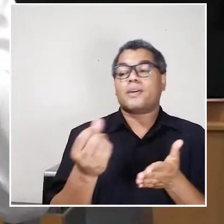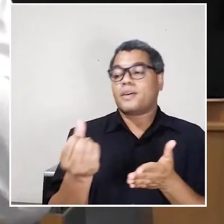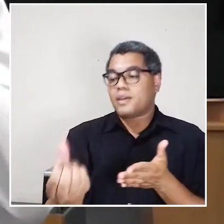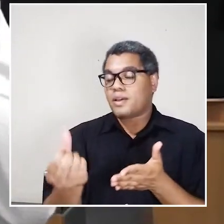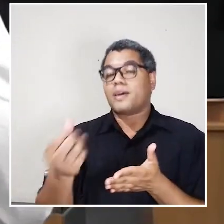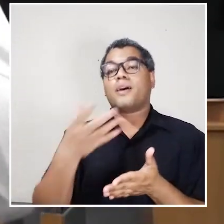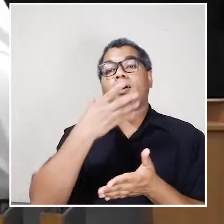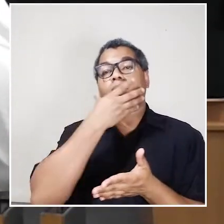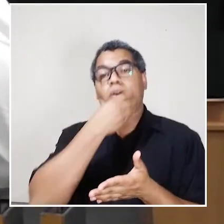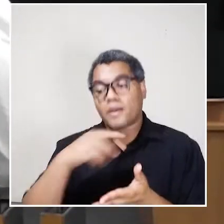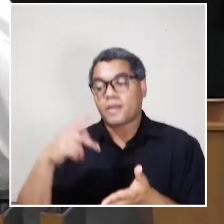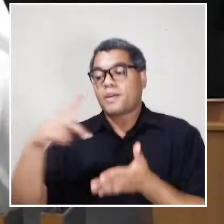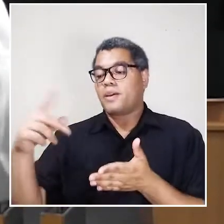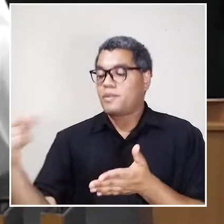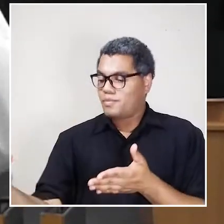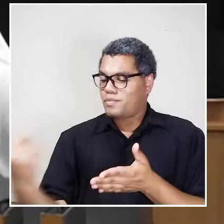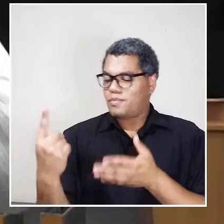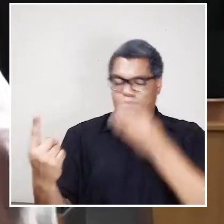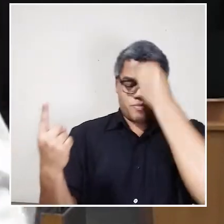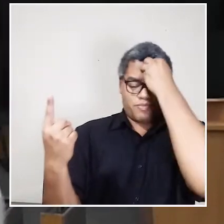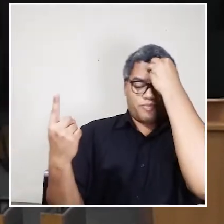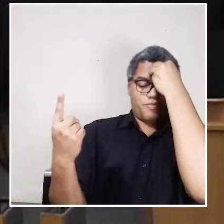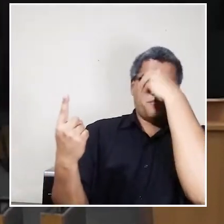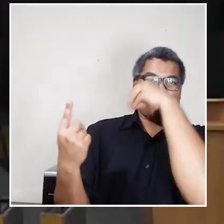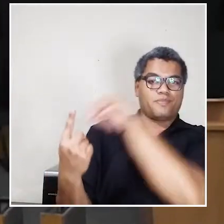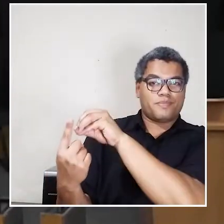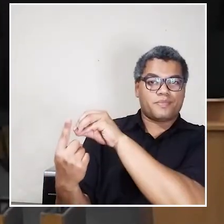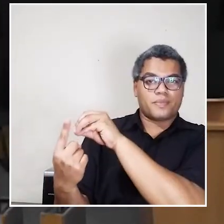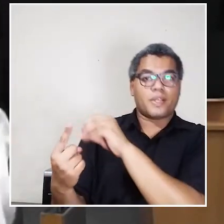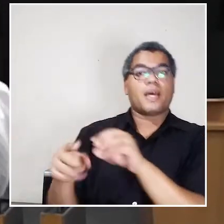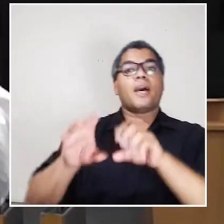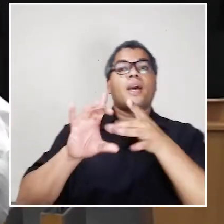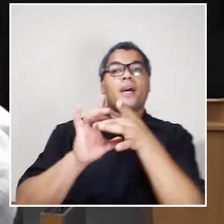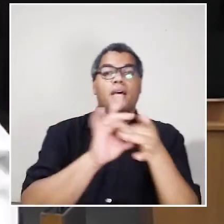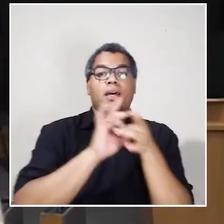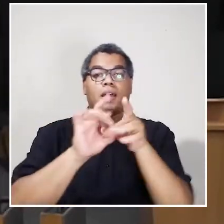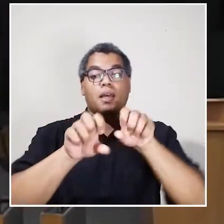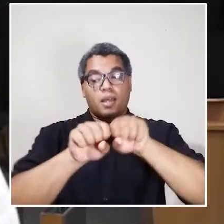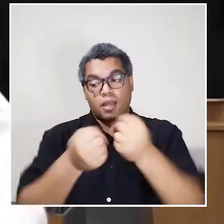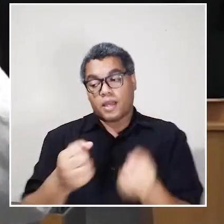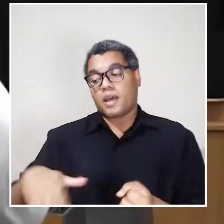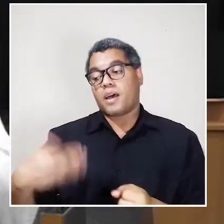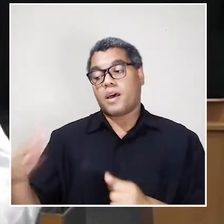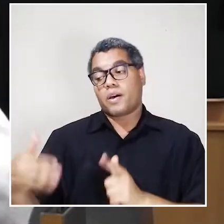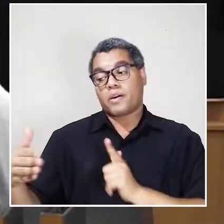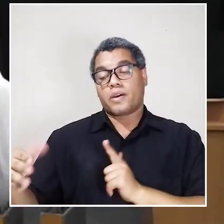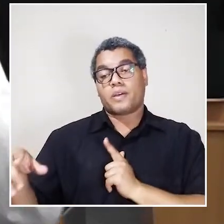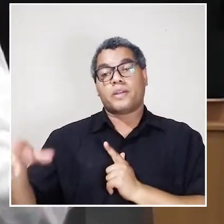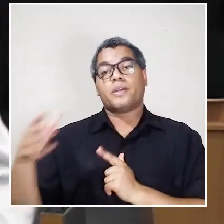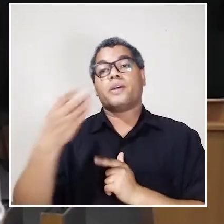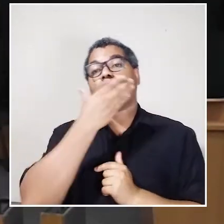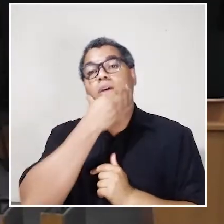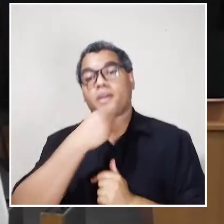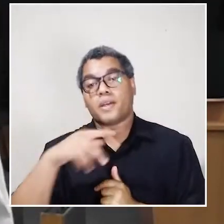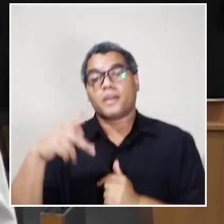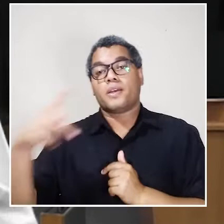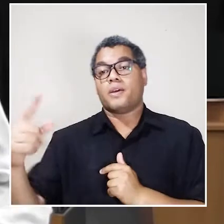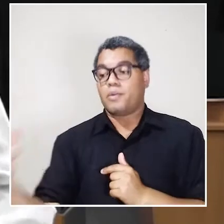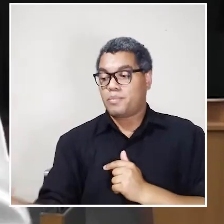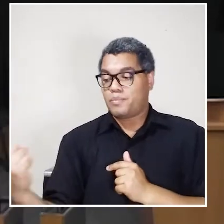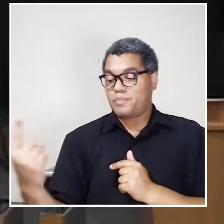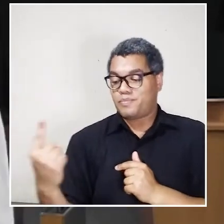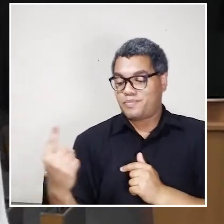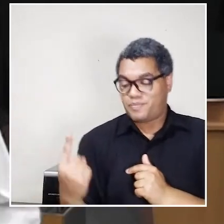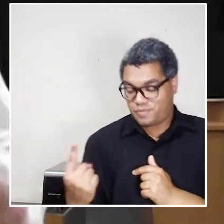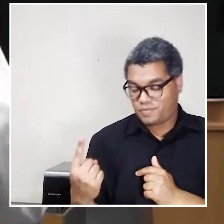demos ouvidos aos teus servos, os profetas. Além de quebrar a aliança, quando viu um profeta para advertir o povo do